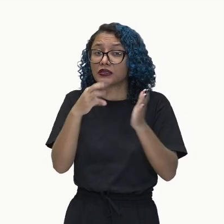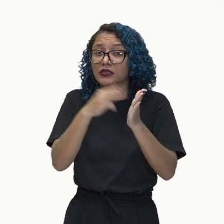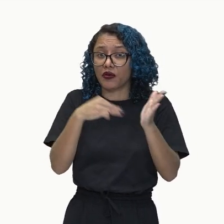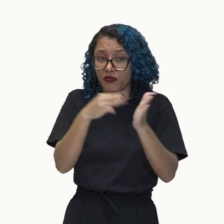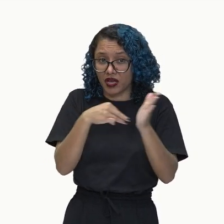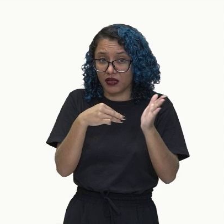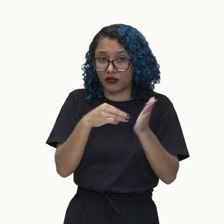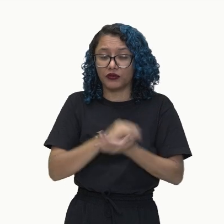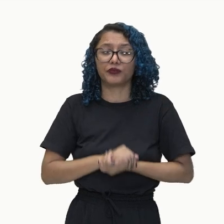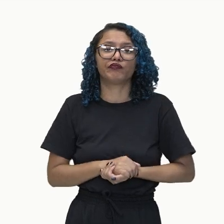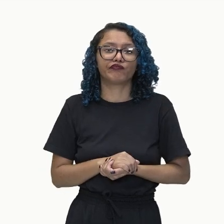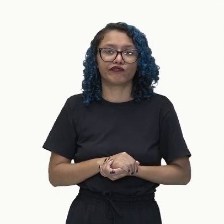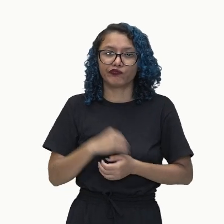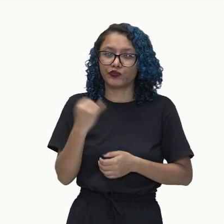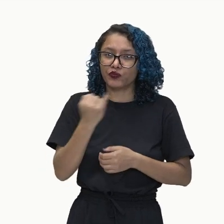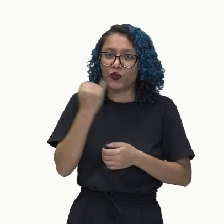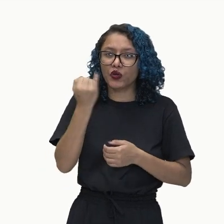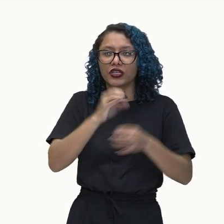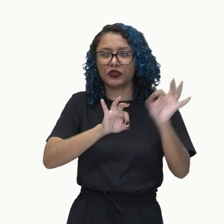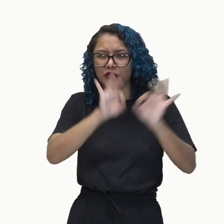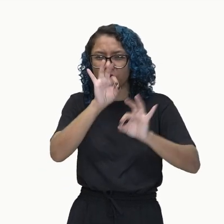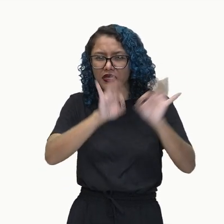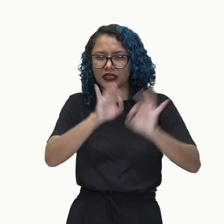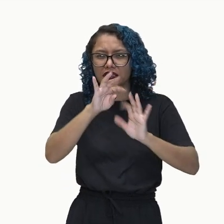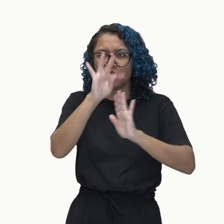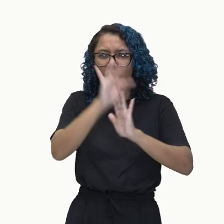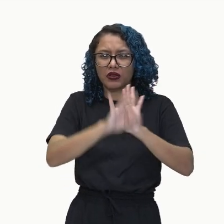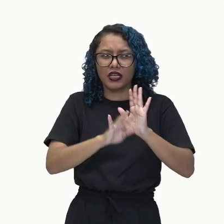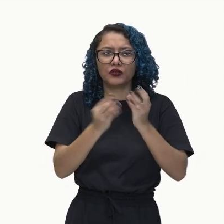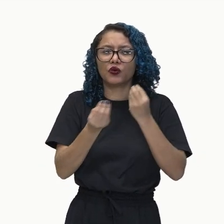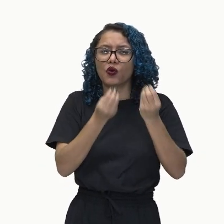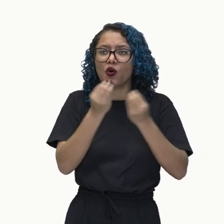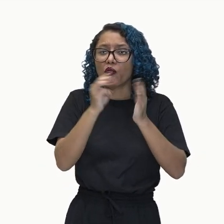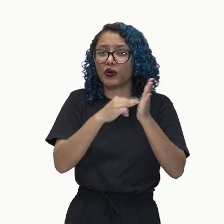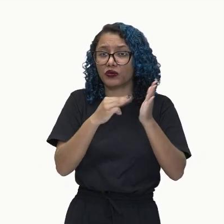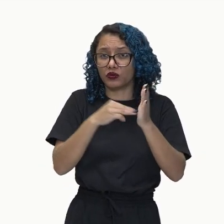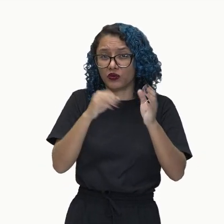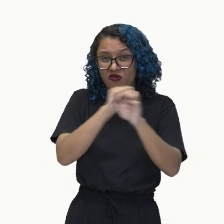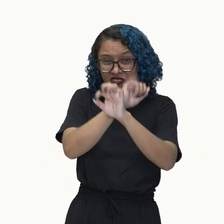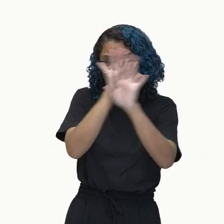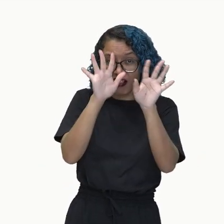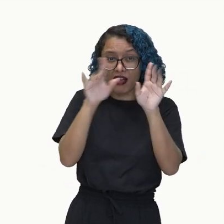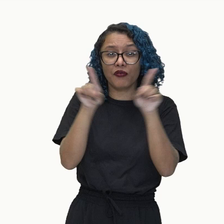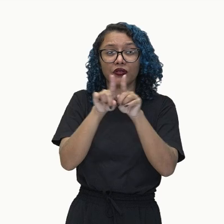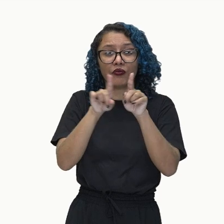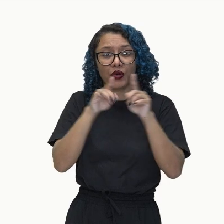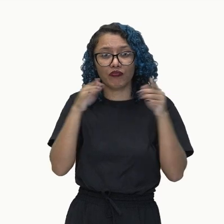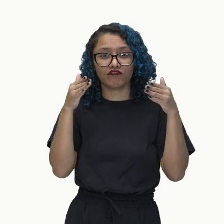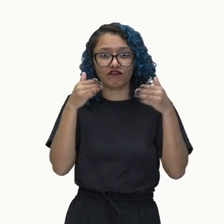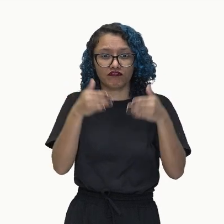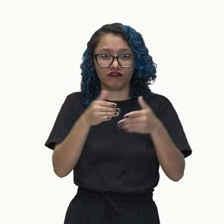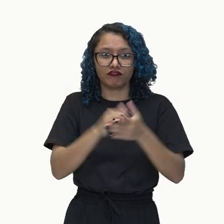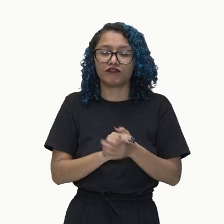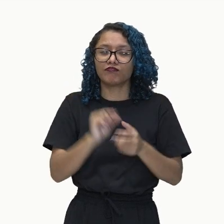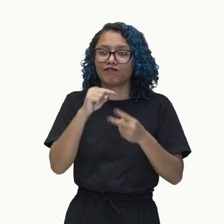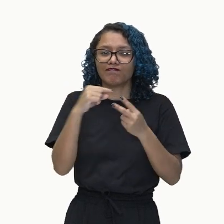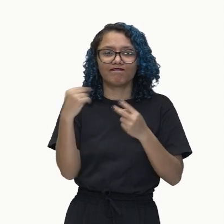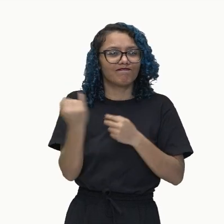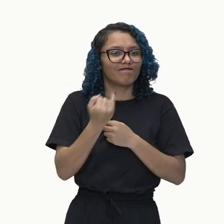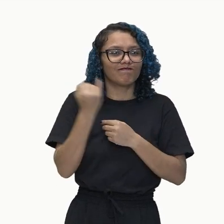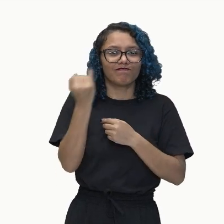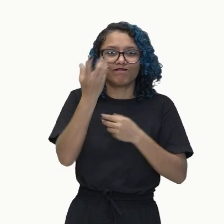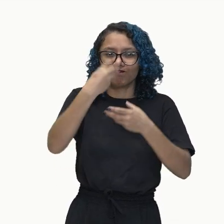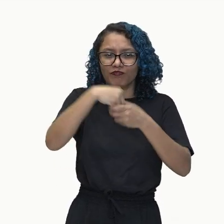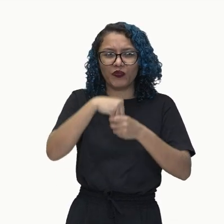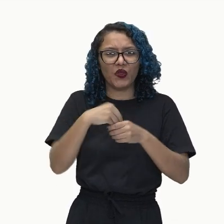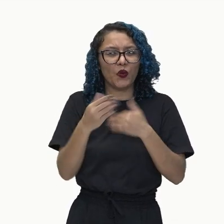o autor estruture o texto a partir de um método claro e objetivo. Em geral, duas partes são fundamentais em todas as produções